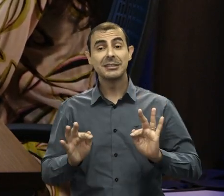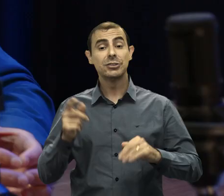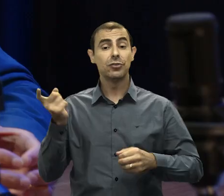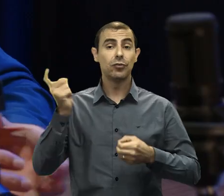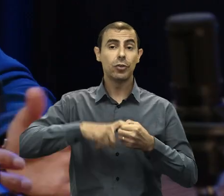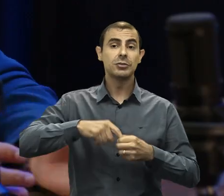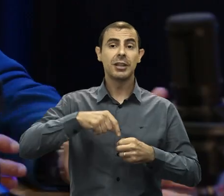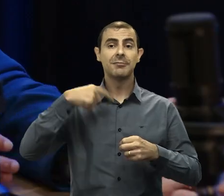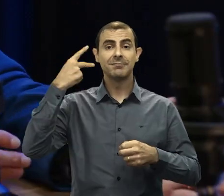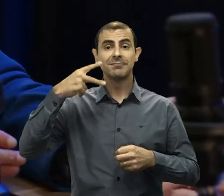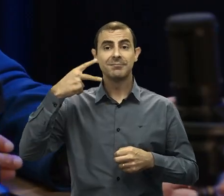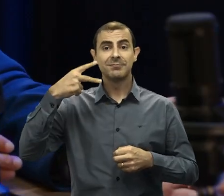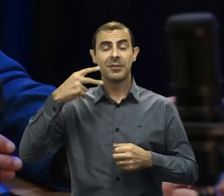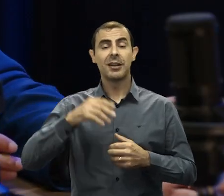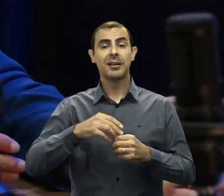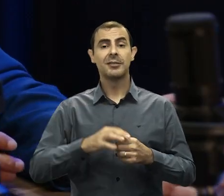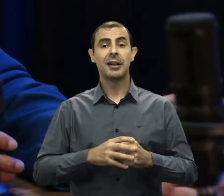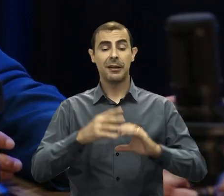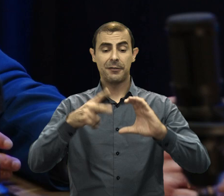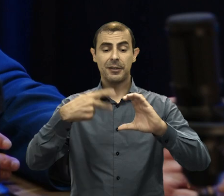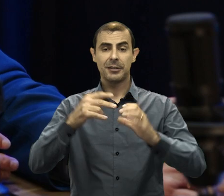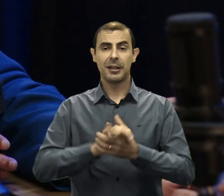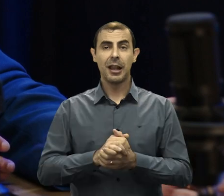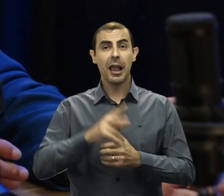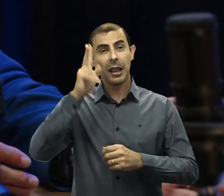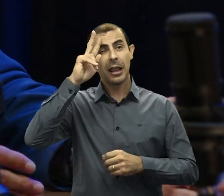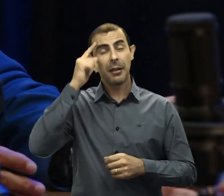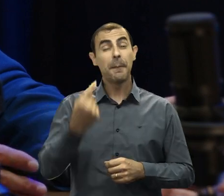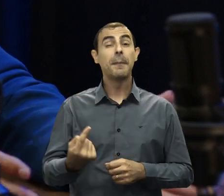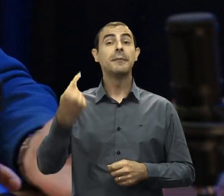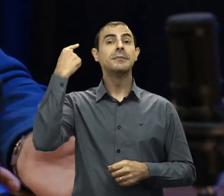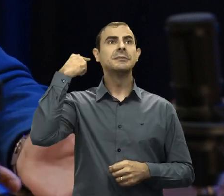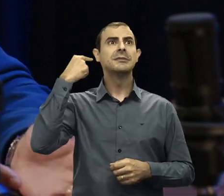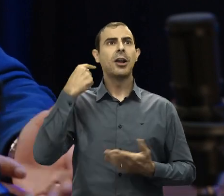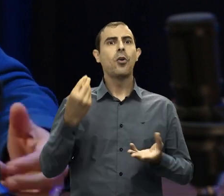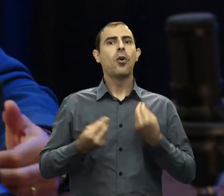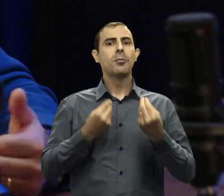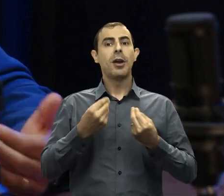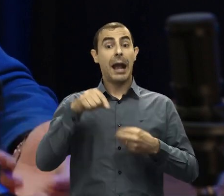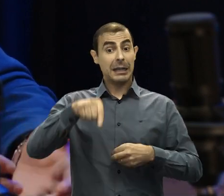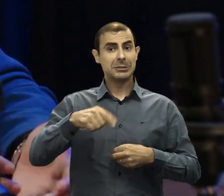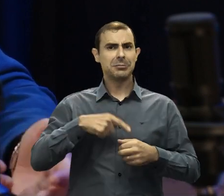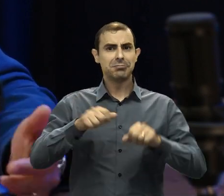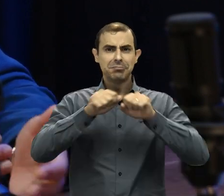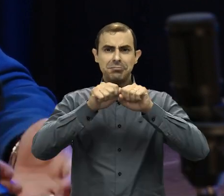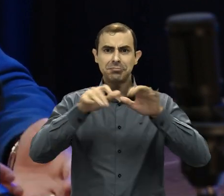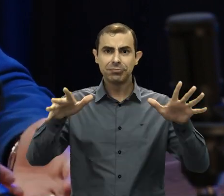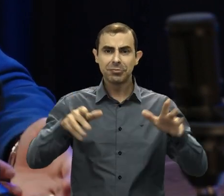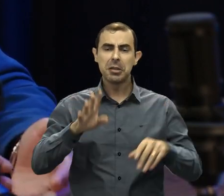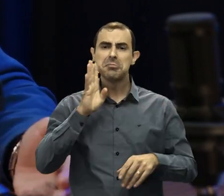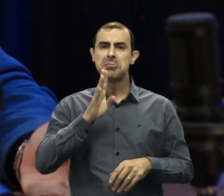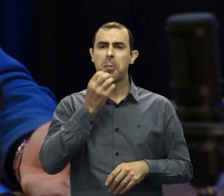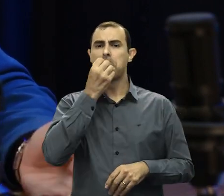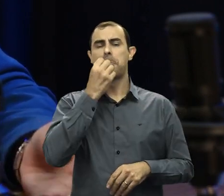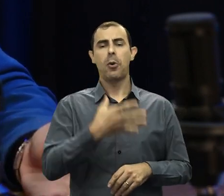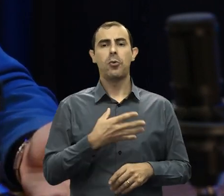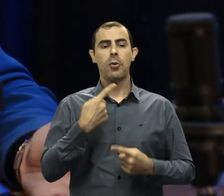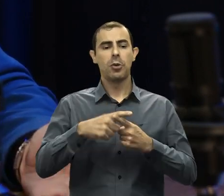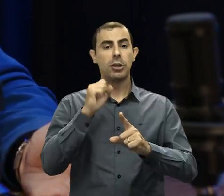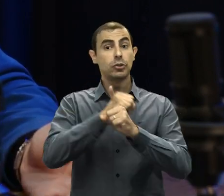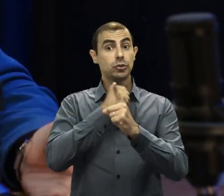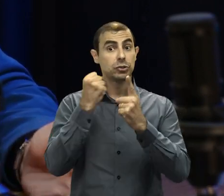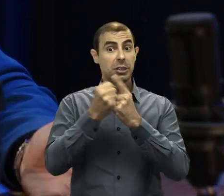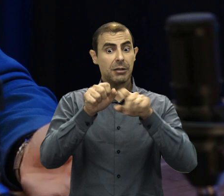de ver como era lá atrás, na época, né? Você vê um canal desse, né? Um podcast desse é muito bom para que